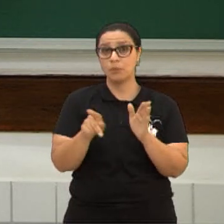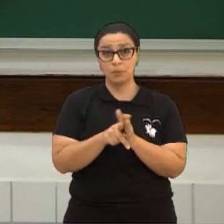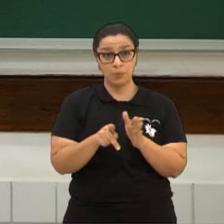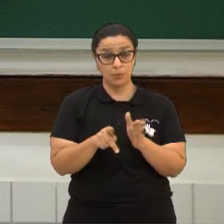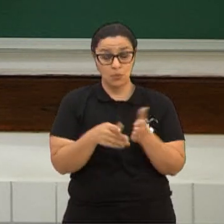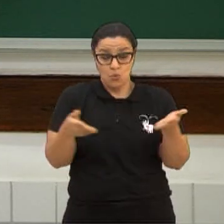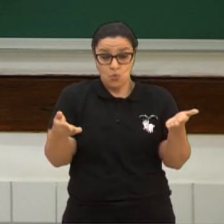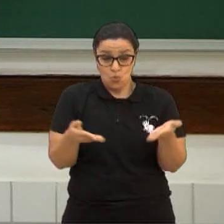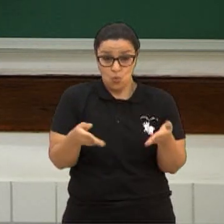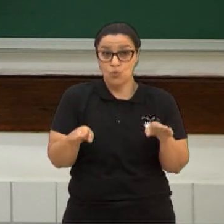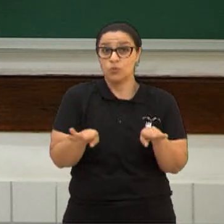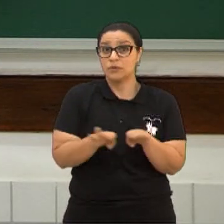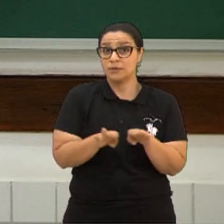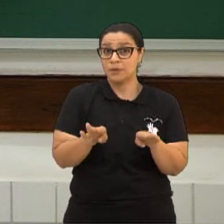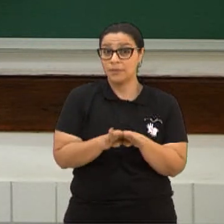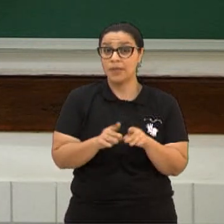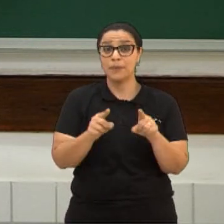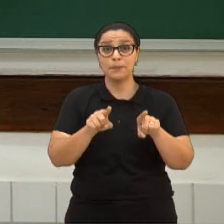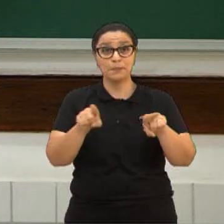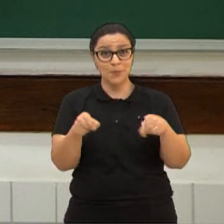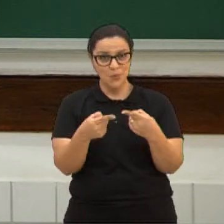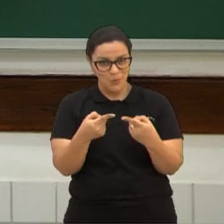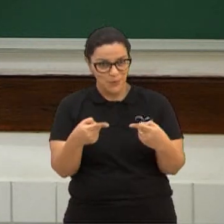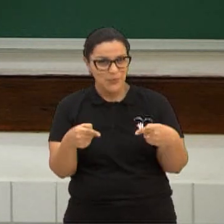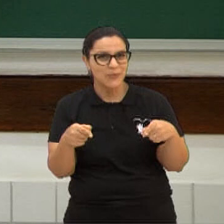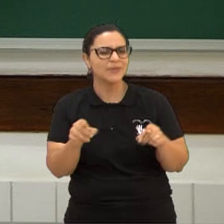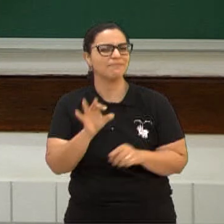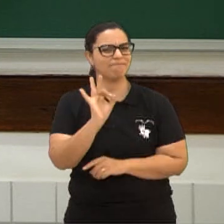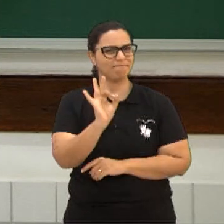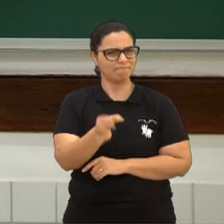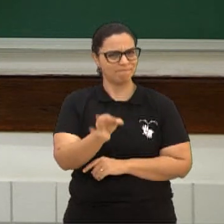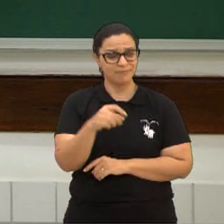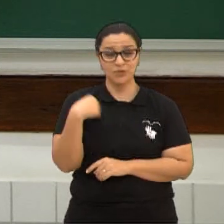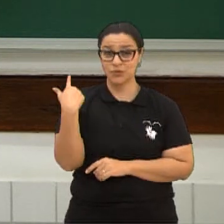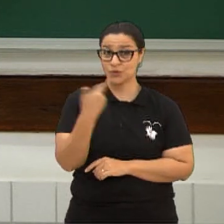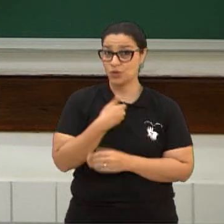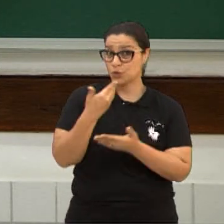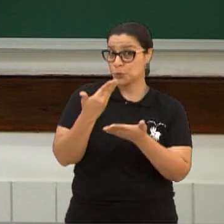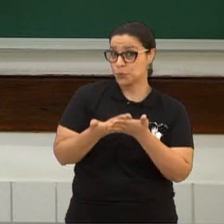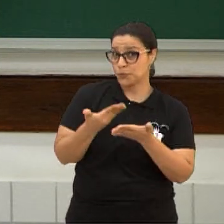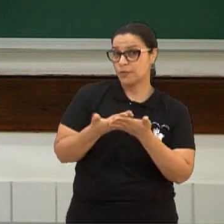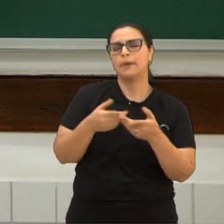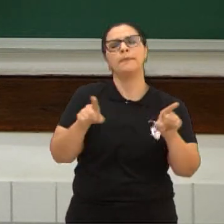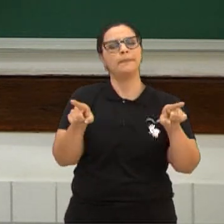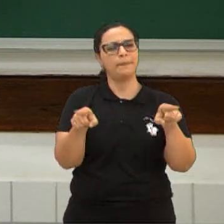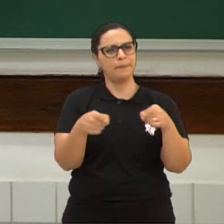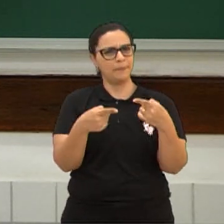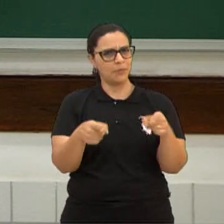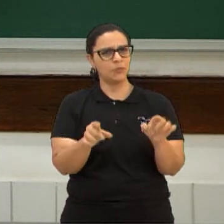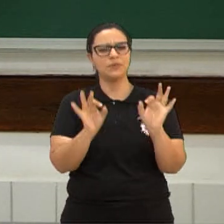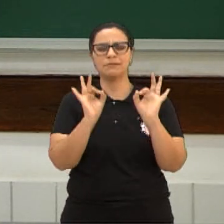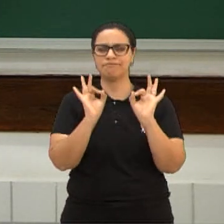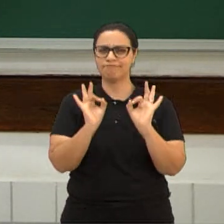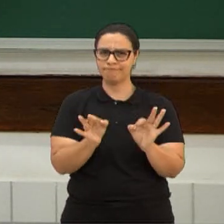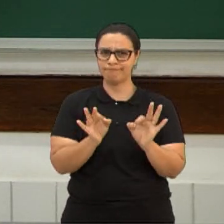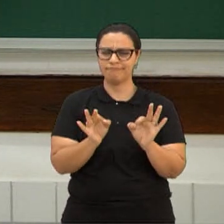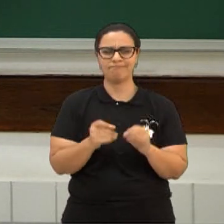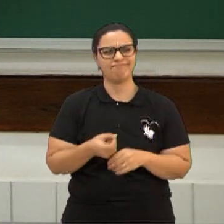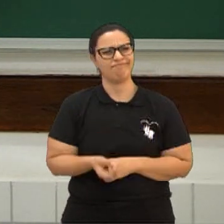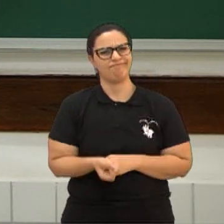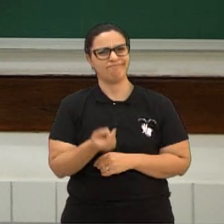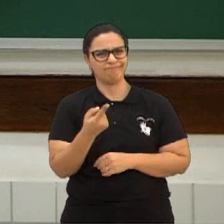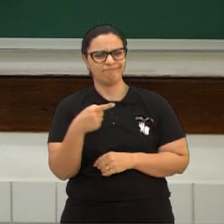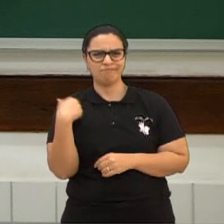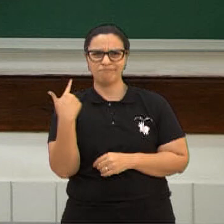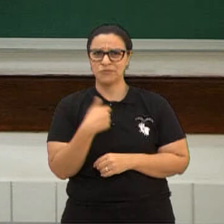também hoje com o gênero musical. Vamos trabalhar mais musiquinha. Será